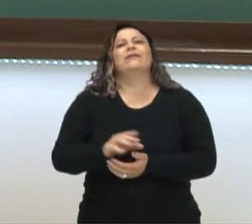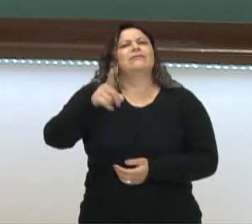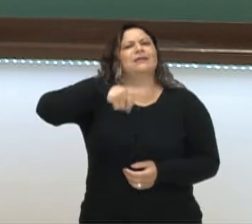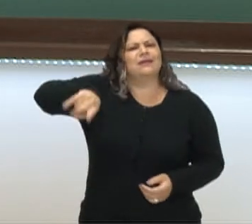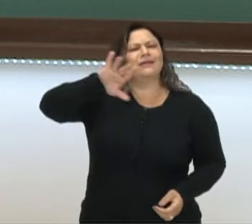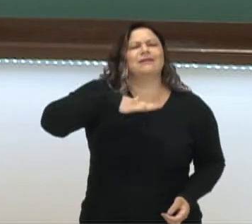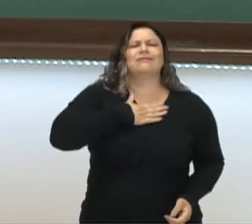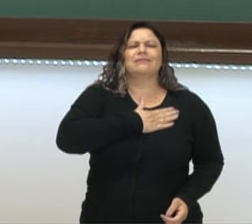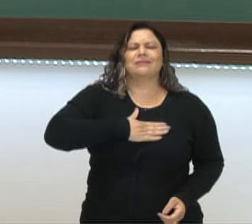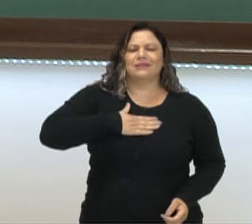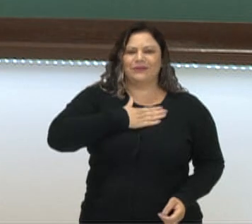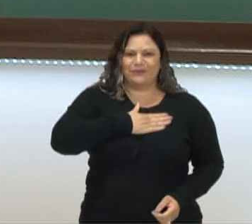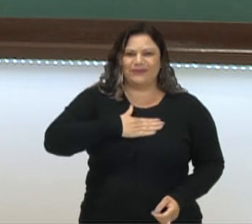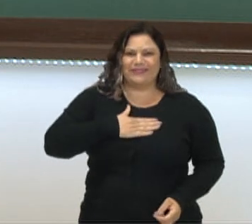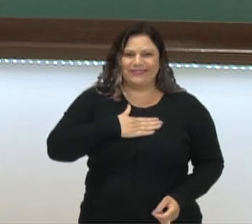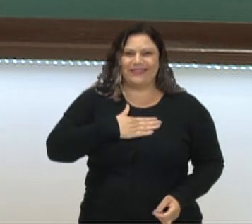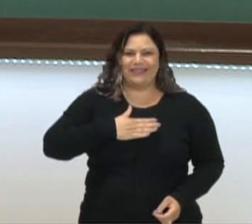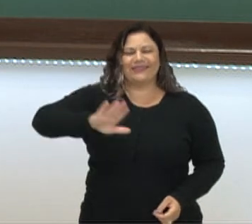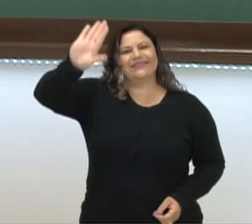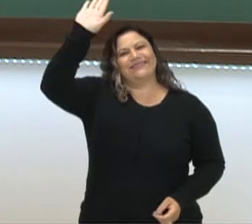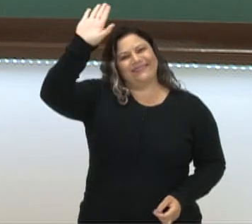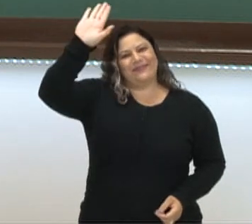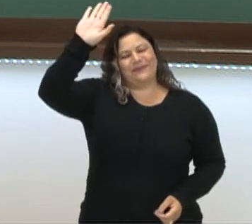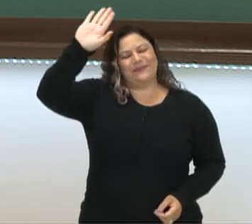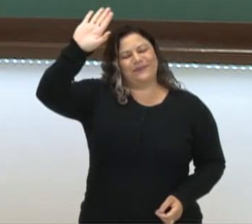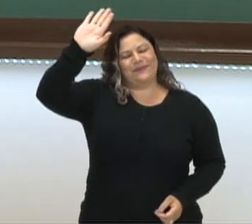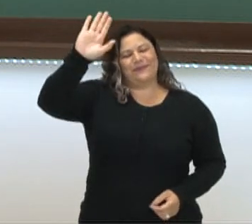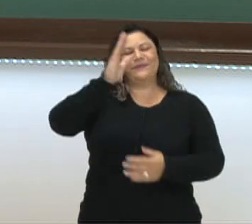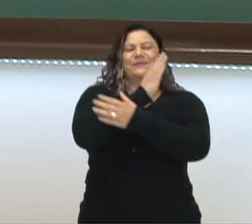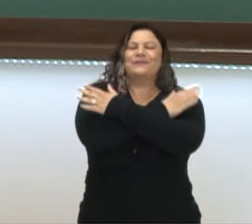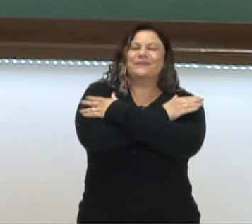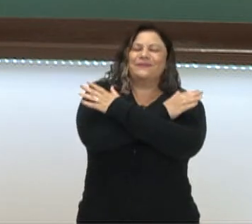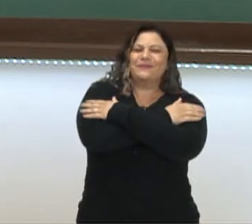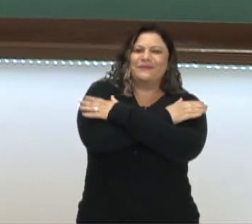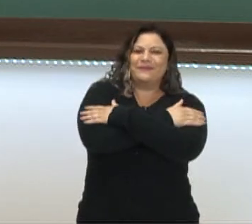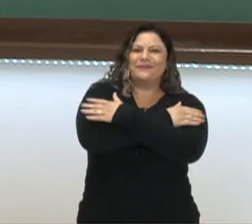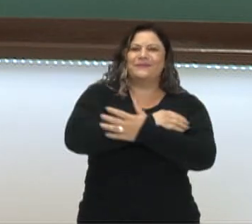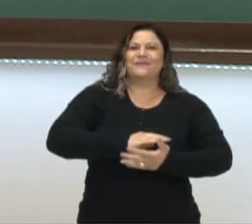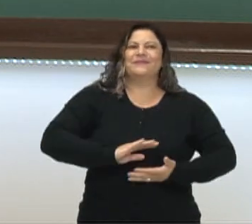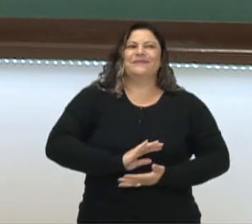espero que vocês tenham gostado. Até mais, um abraço.